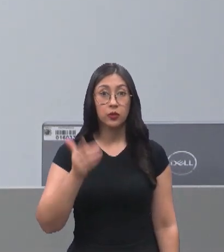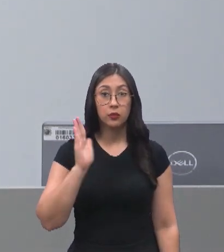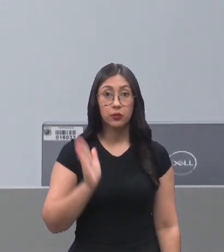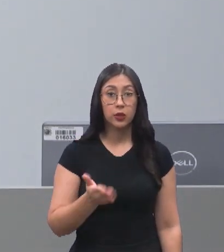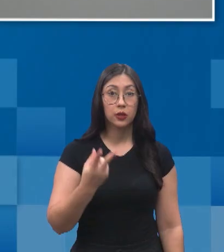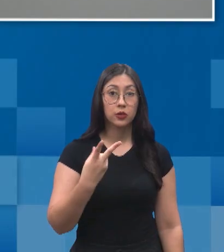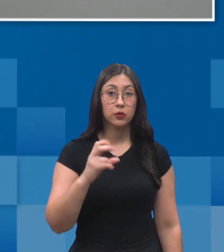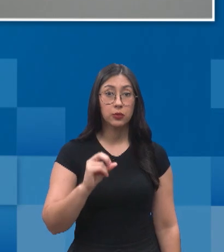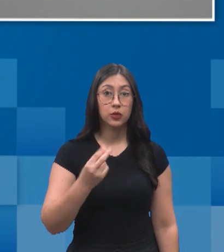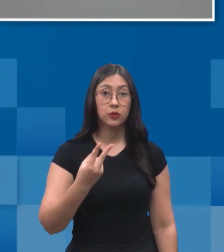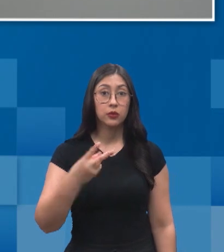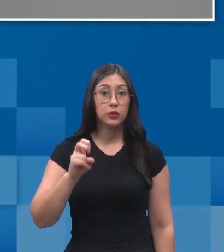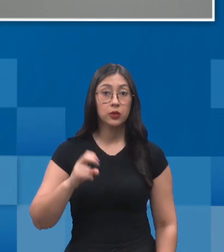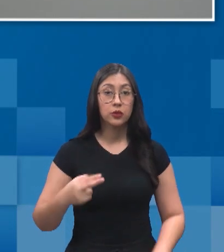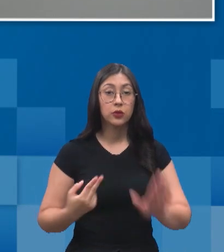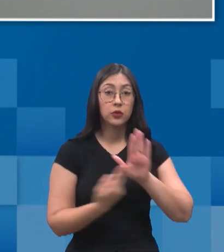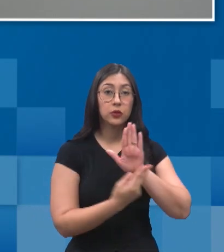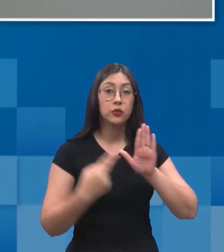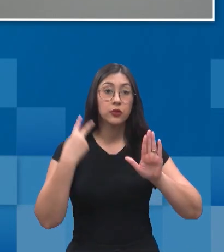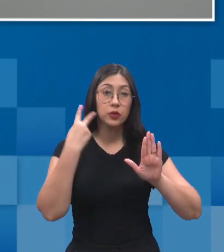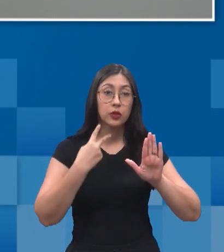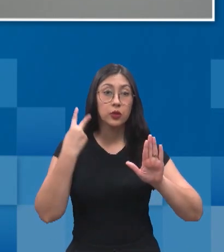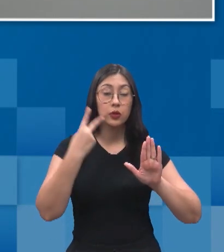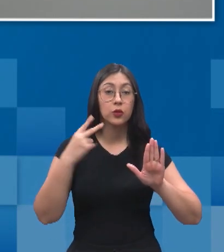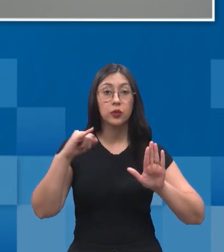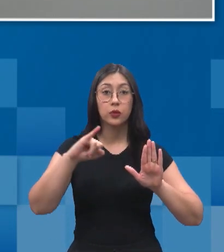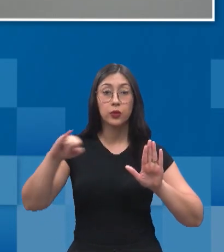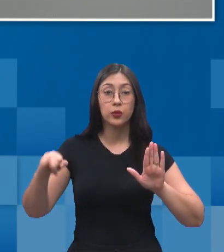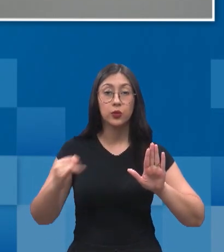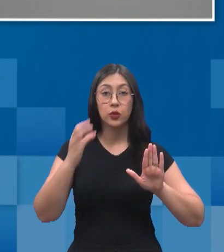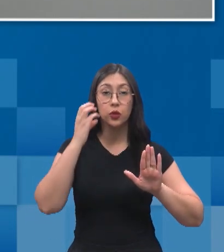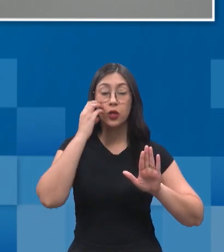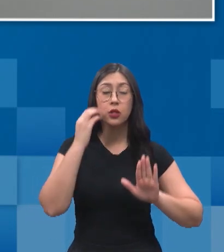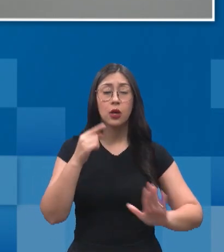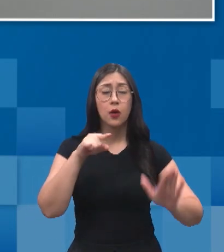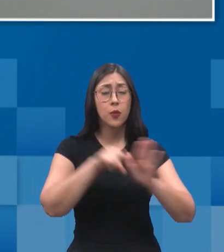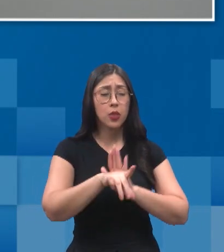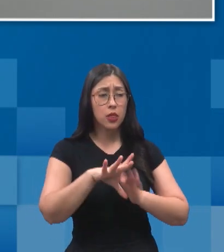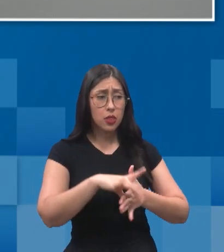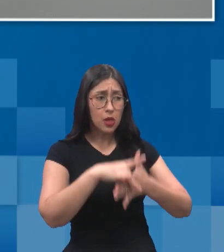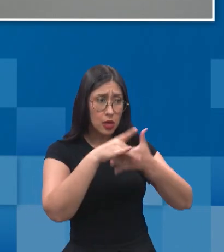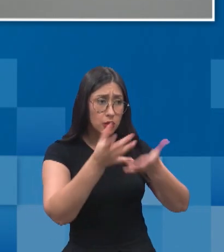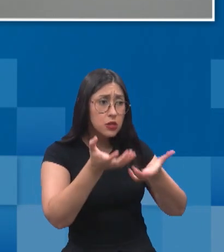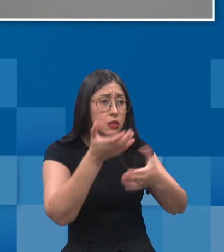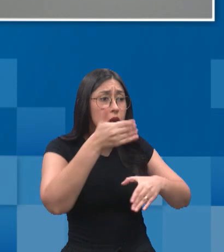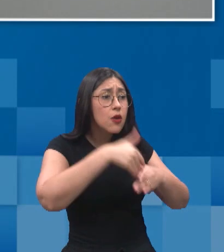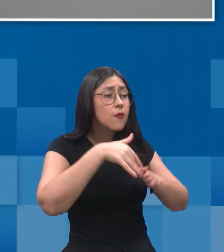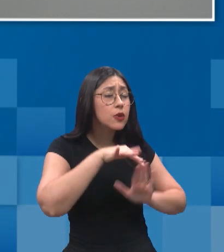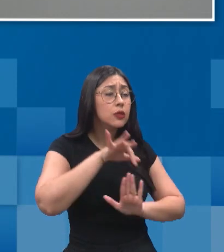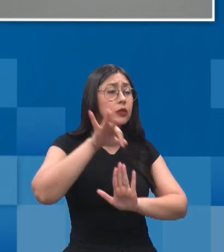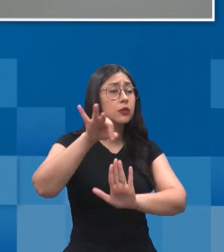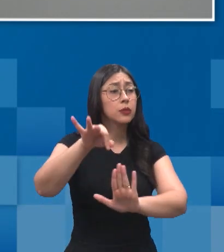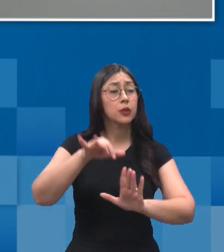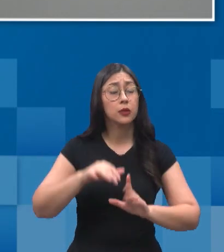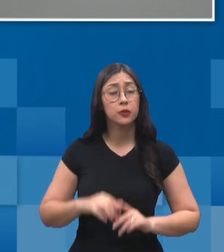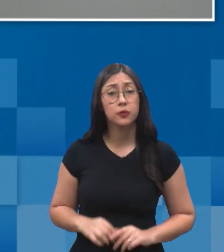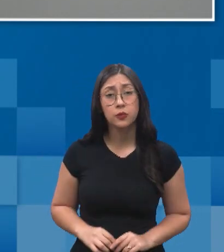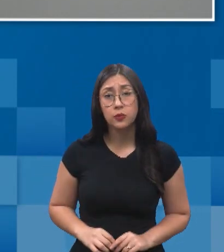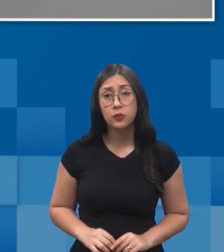982/2025, autoria da vereadora Juliana Fraga. Consulta a liderança se deseja encaminhar o voto.